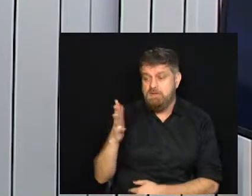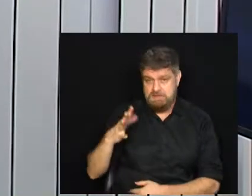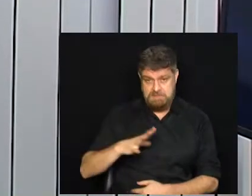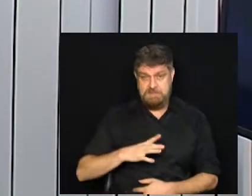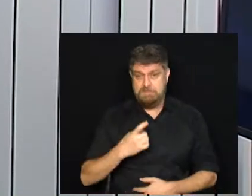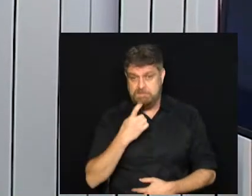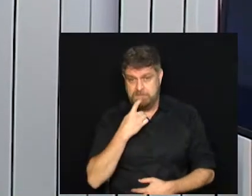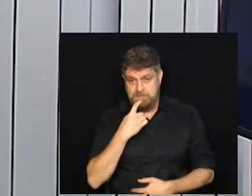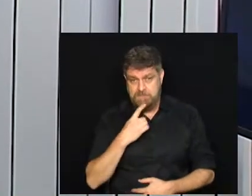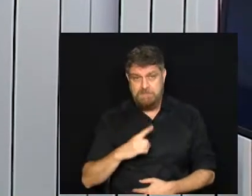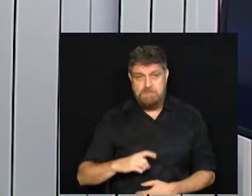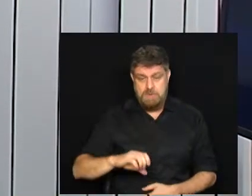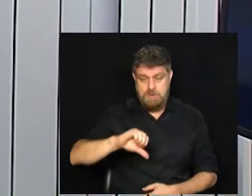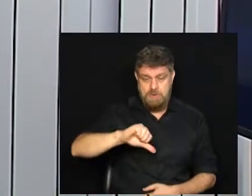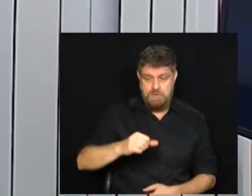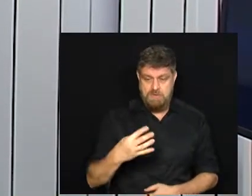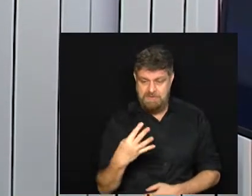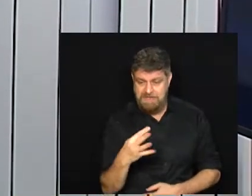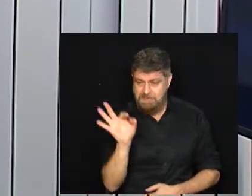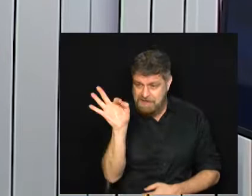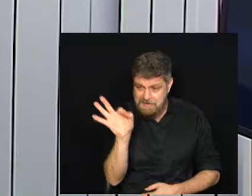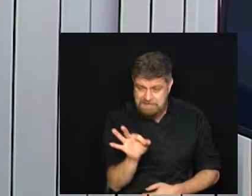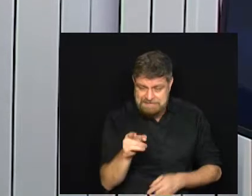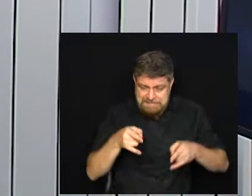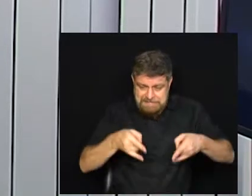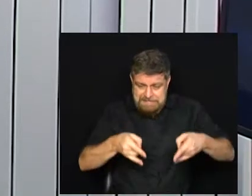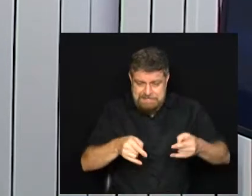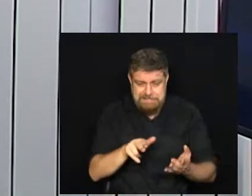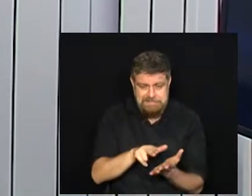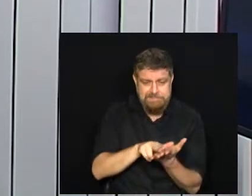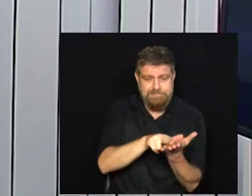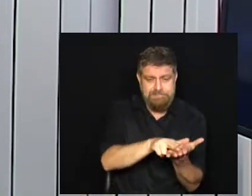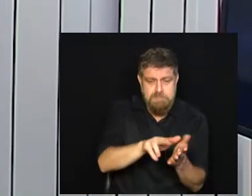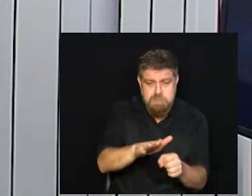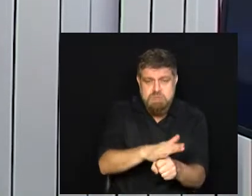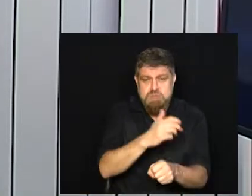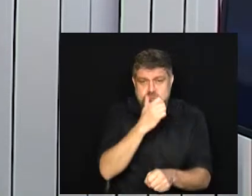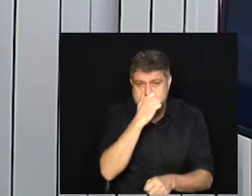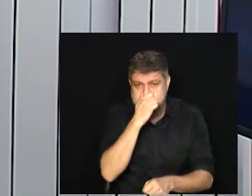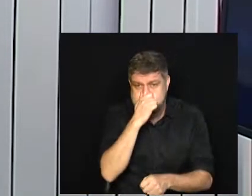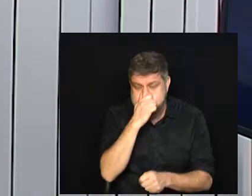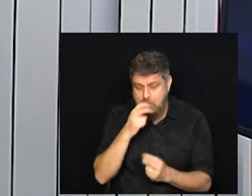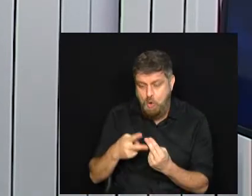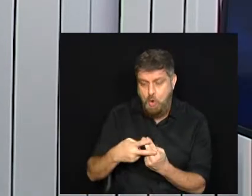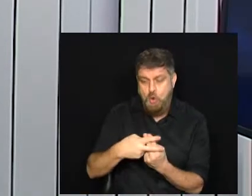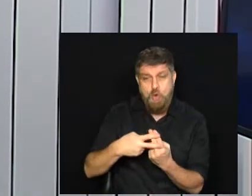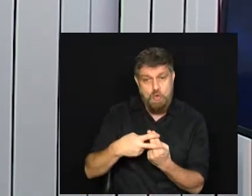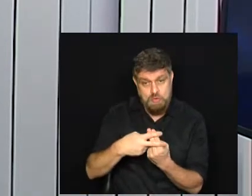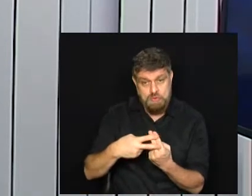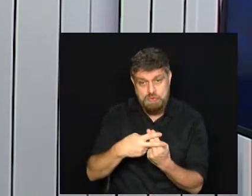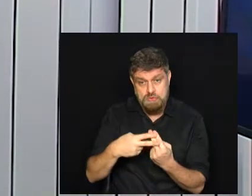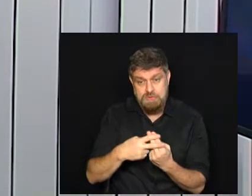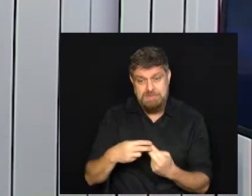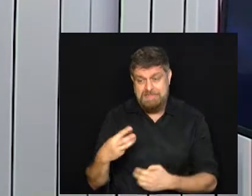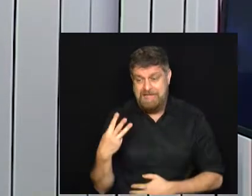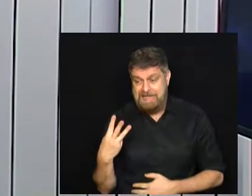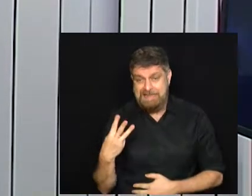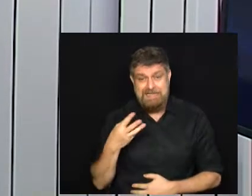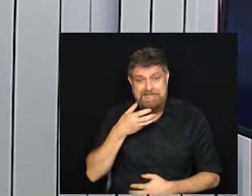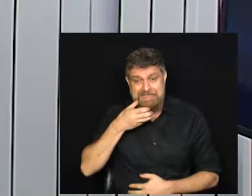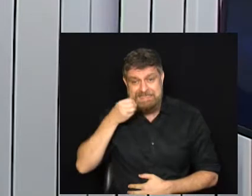registrava 94% na ocupação de leitos. No SUS municipal, há apenas 3